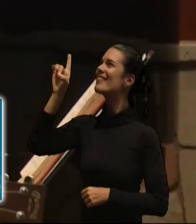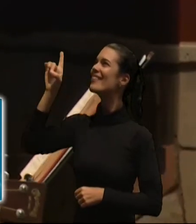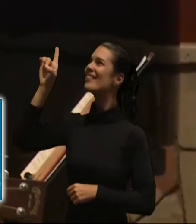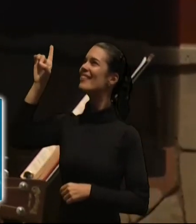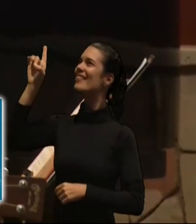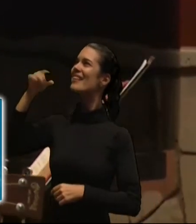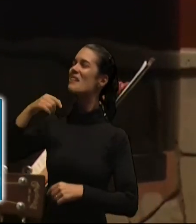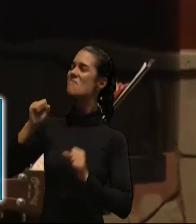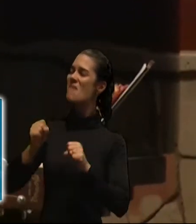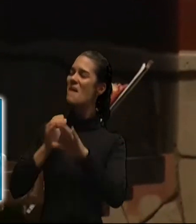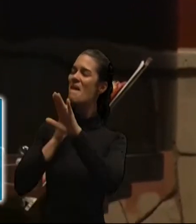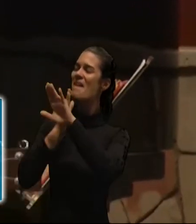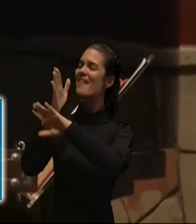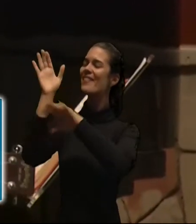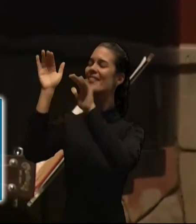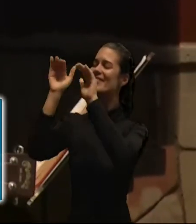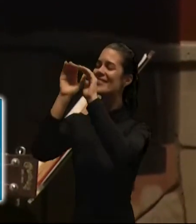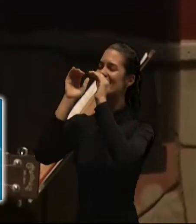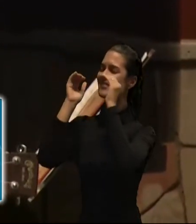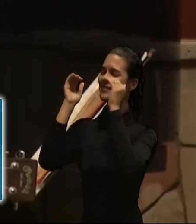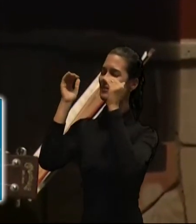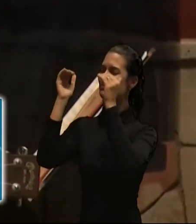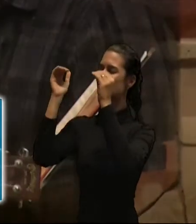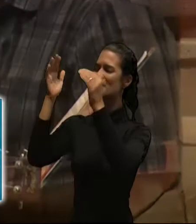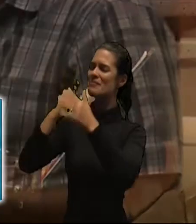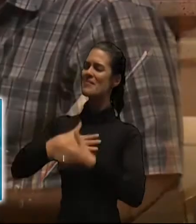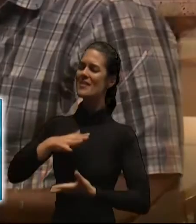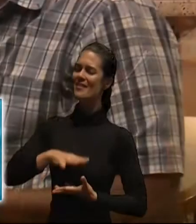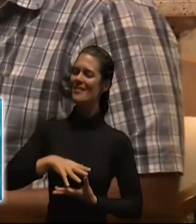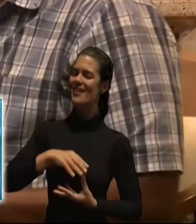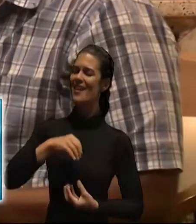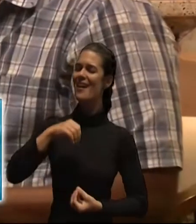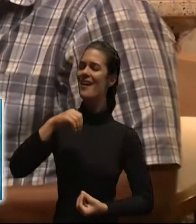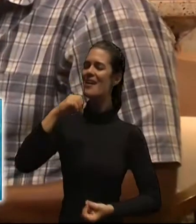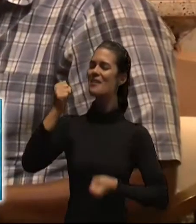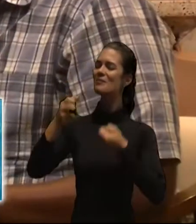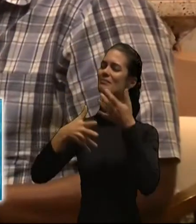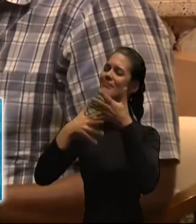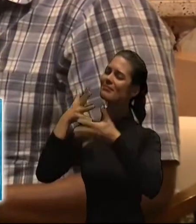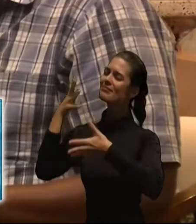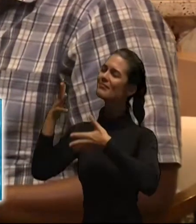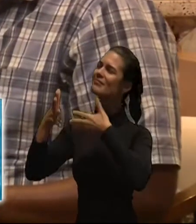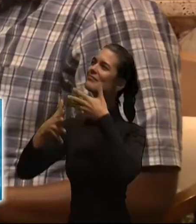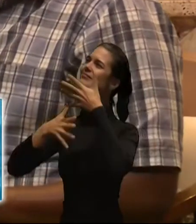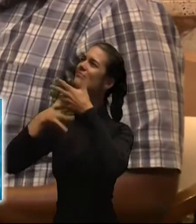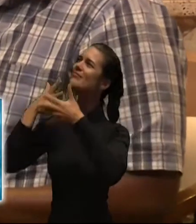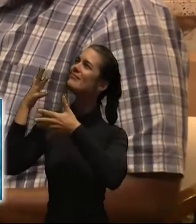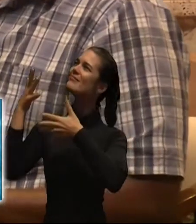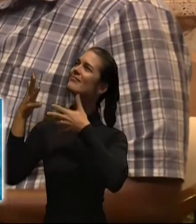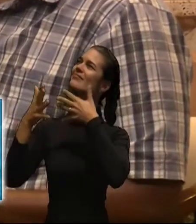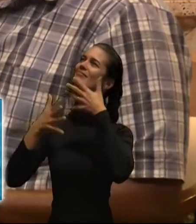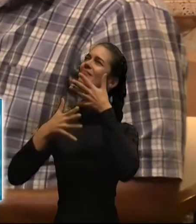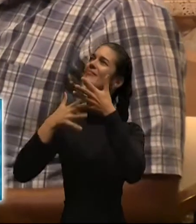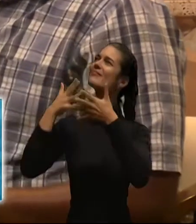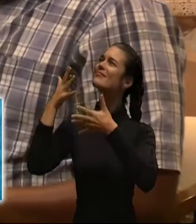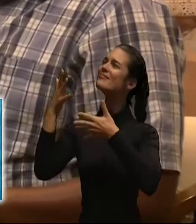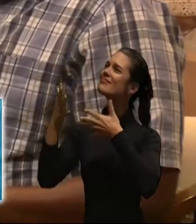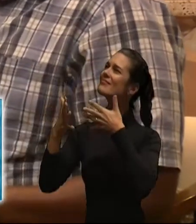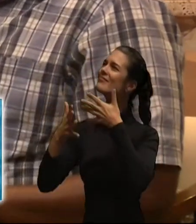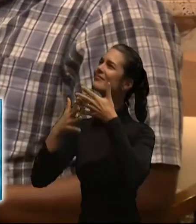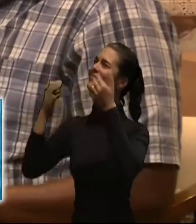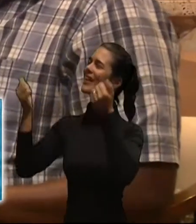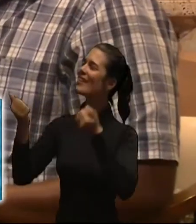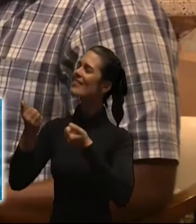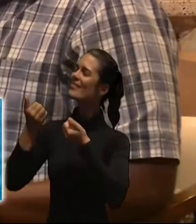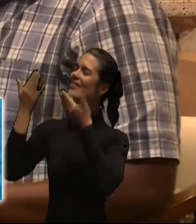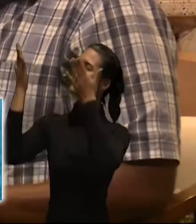à glória do céu. Canta minha alma, canta ao Senhor,